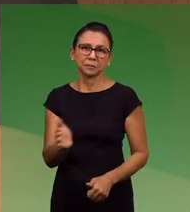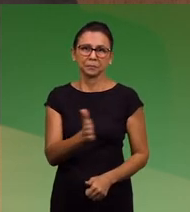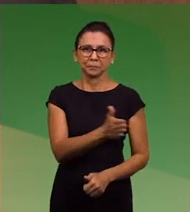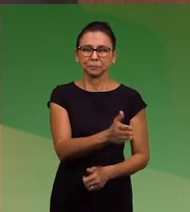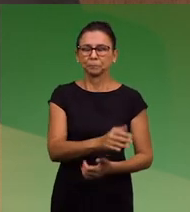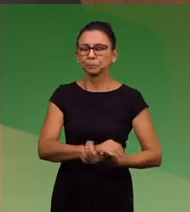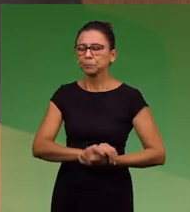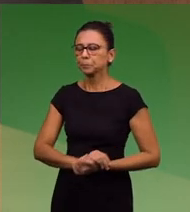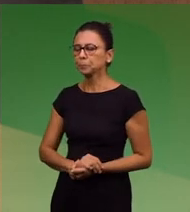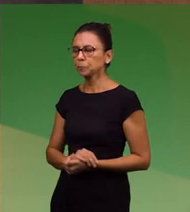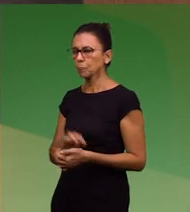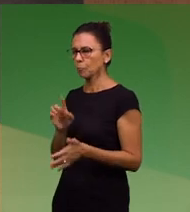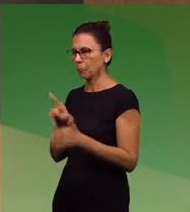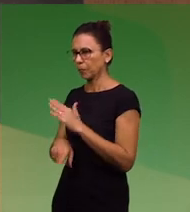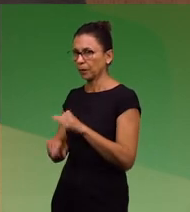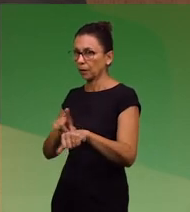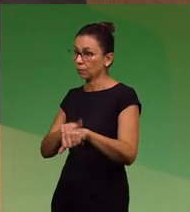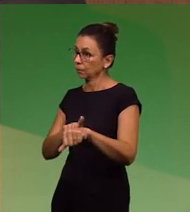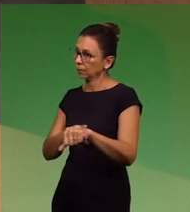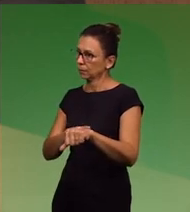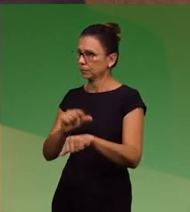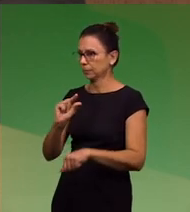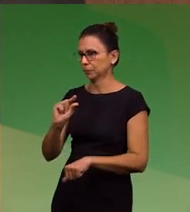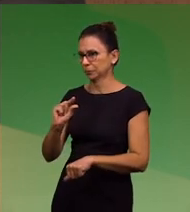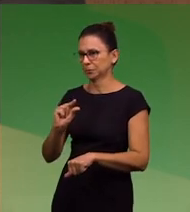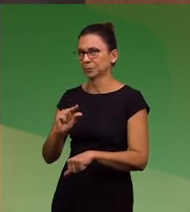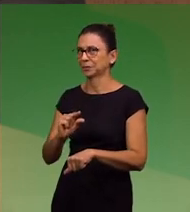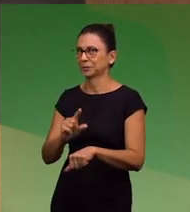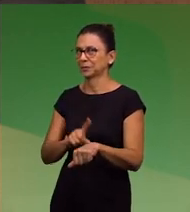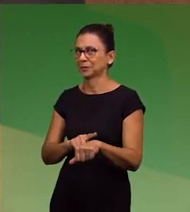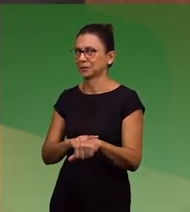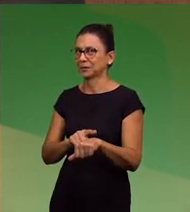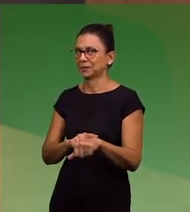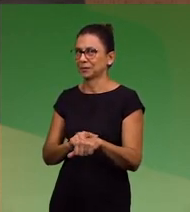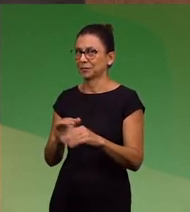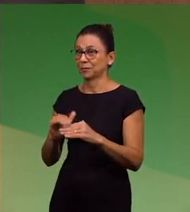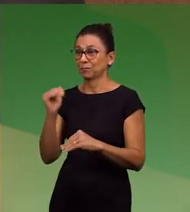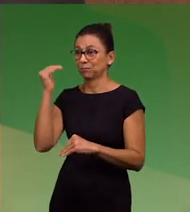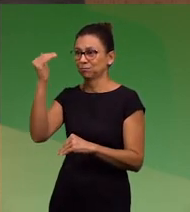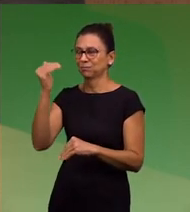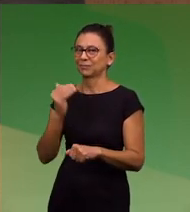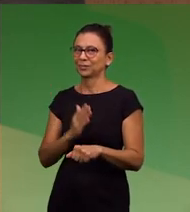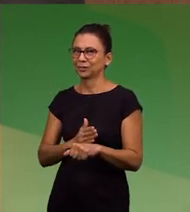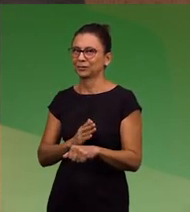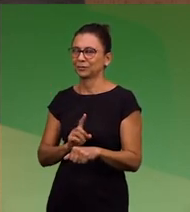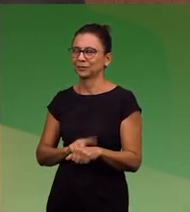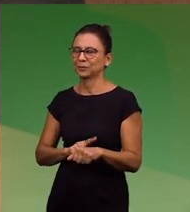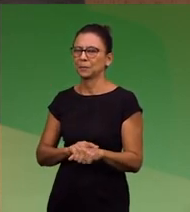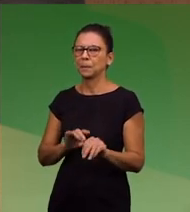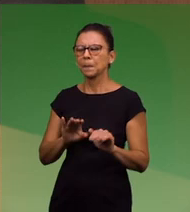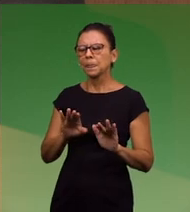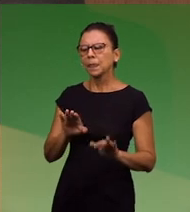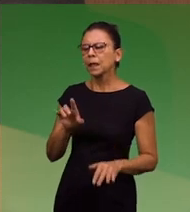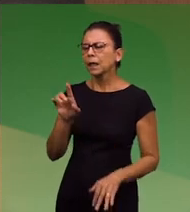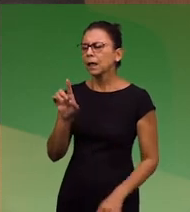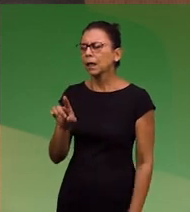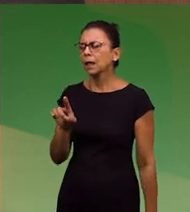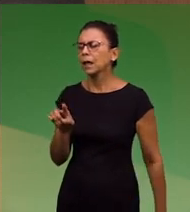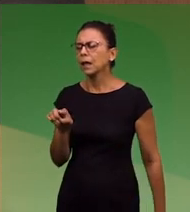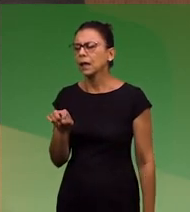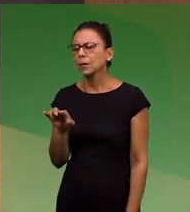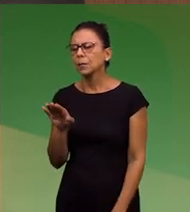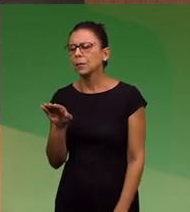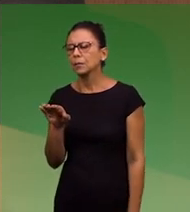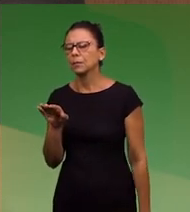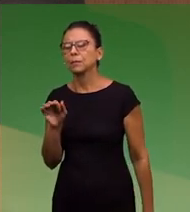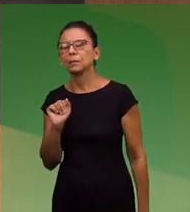pergunta, nosso tempo já está bastante avançado, mas o homem,